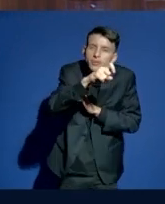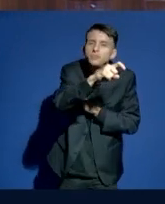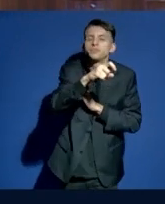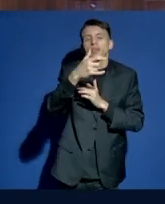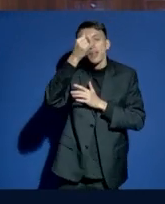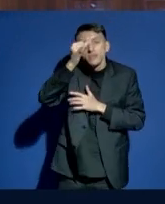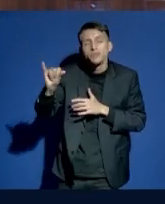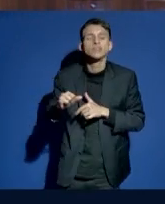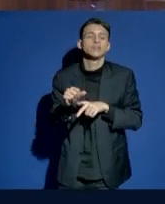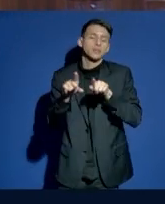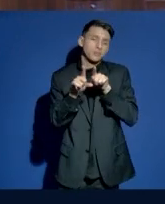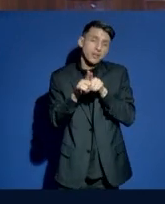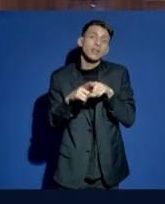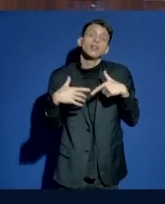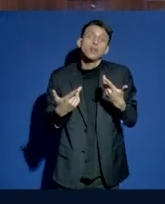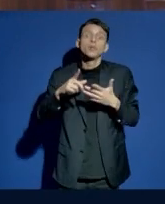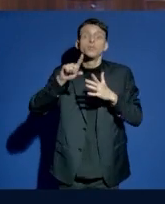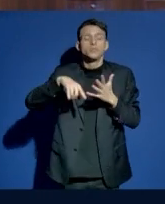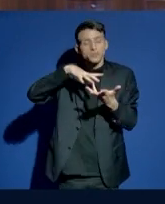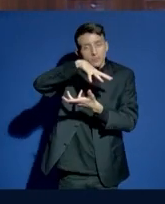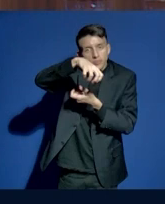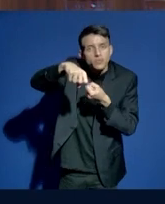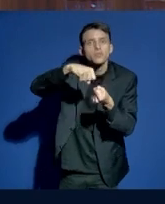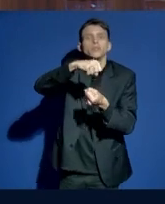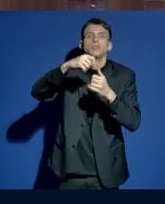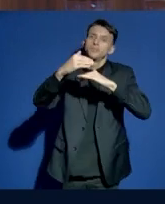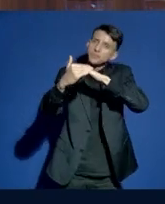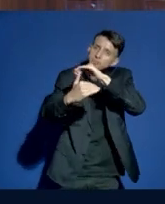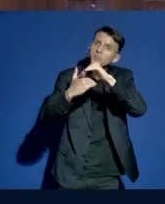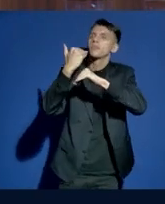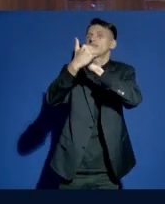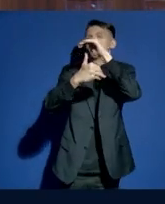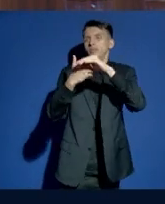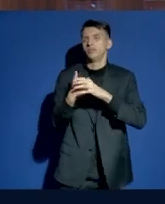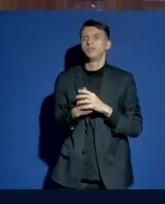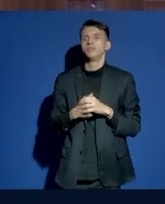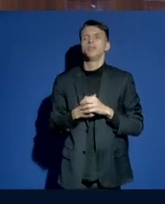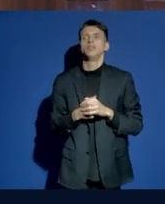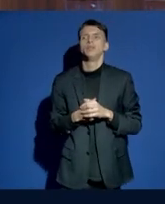indo nesse caminho também, além dos biológicos. Ok?